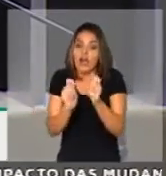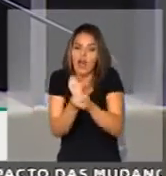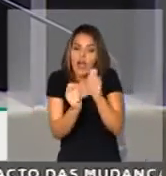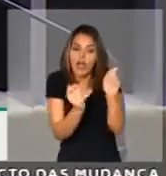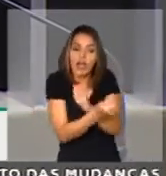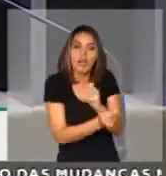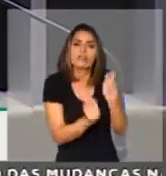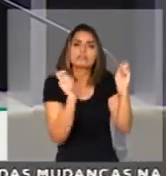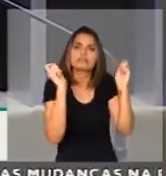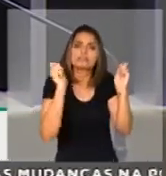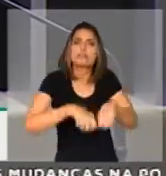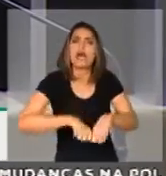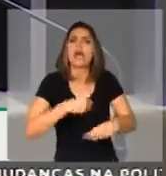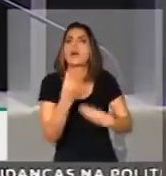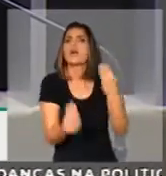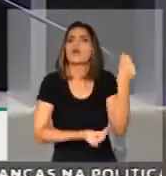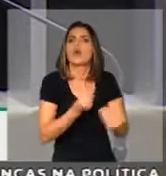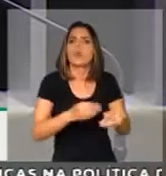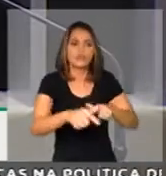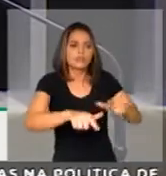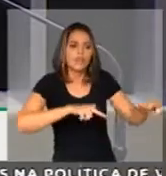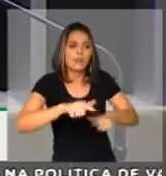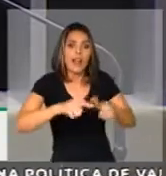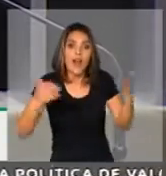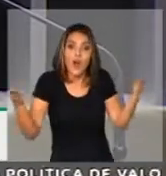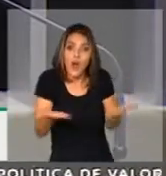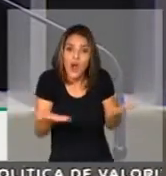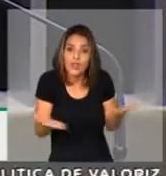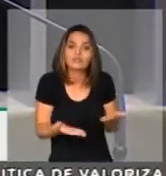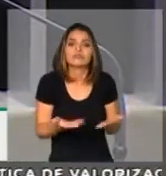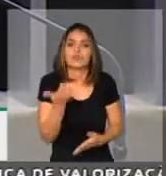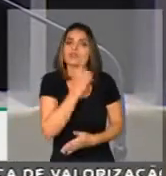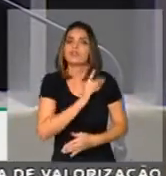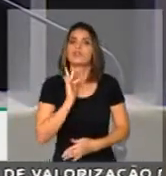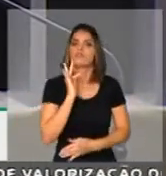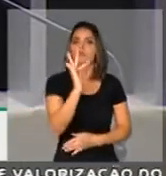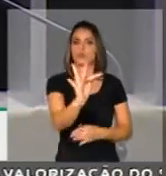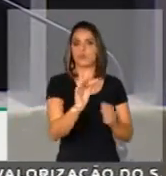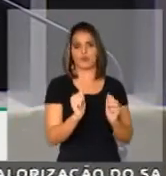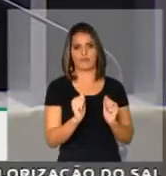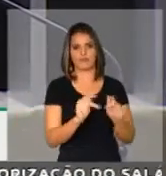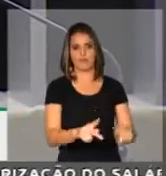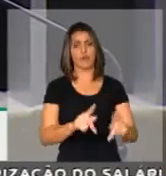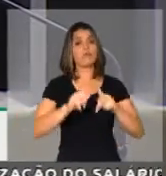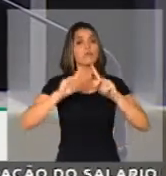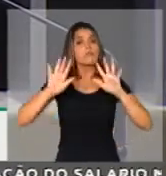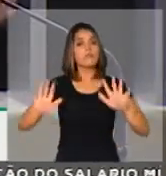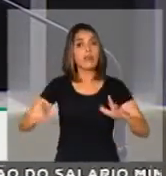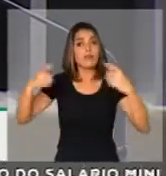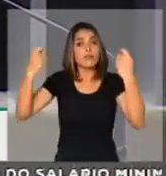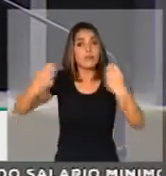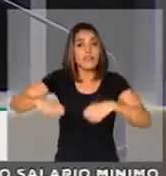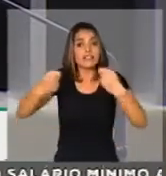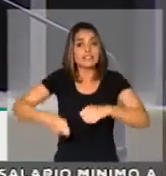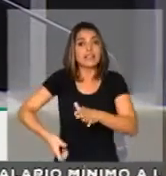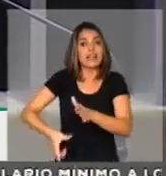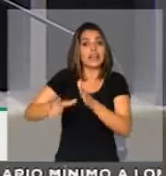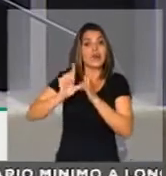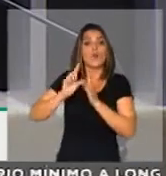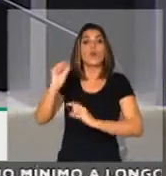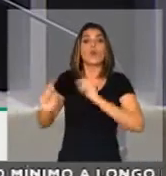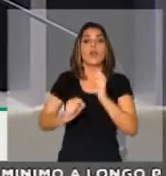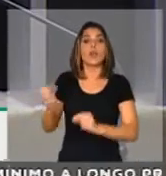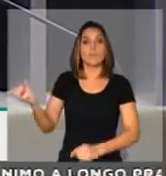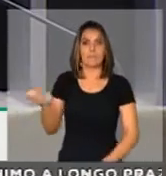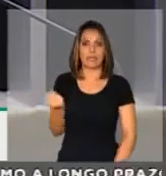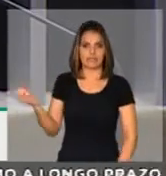dar condições para que os nossos trabalhadores de hoje possam ser os aposentados de amanhã. Mas é necessário, por exemplo, a exemplo das pensões